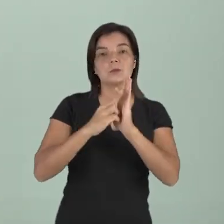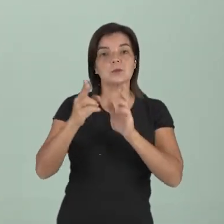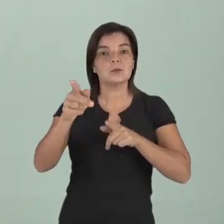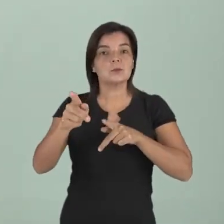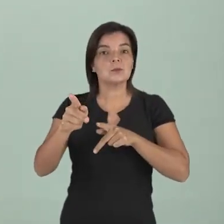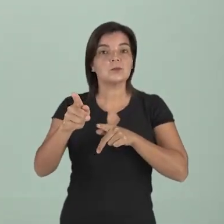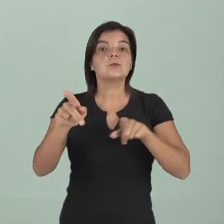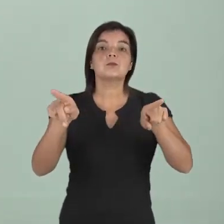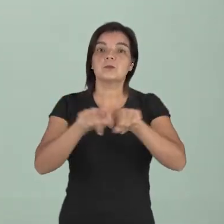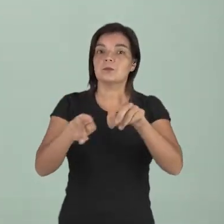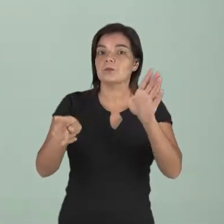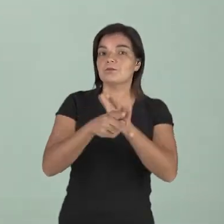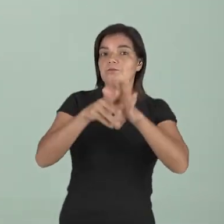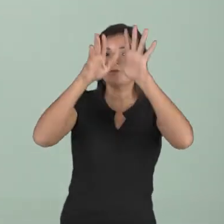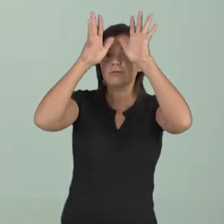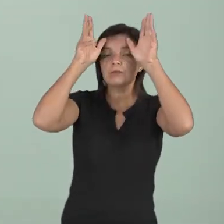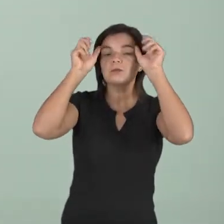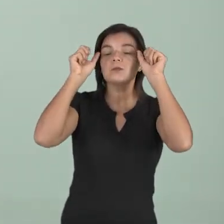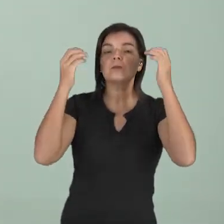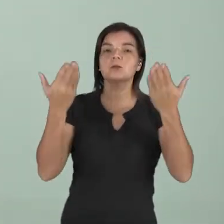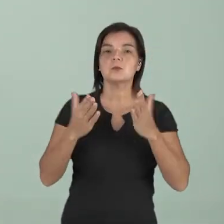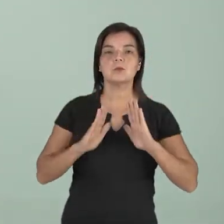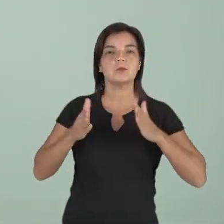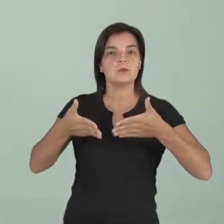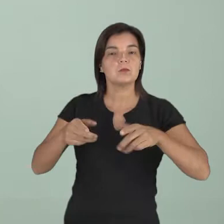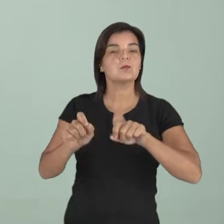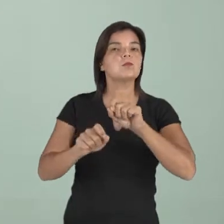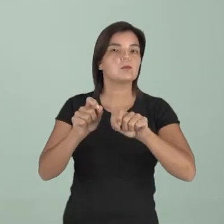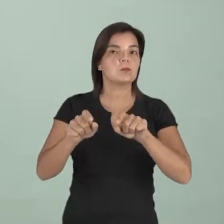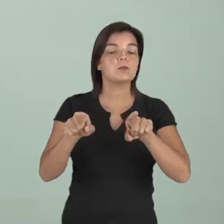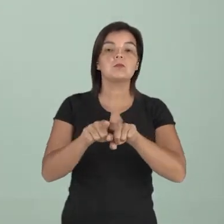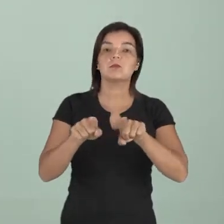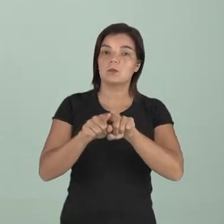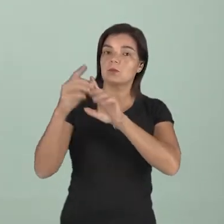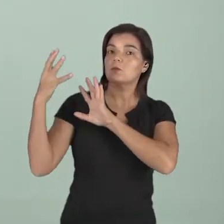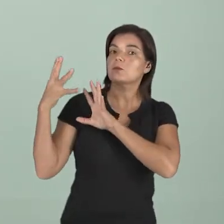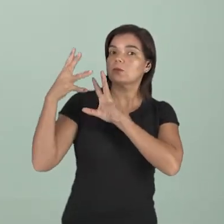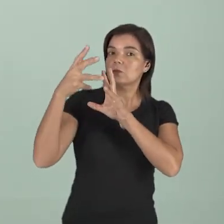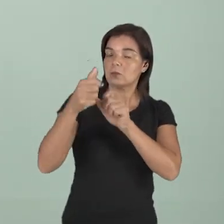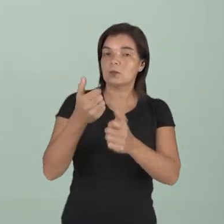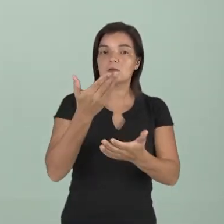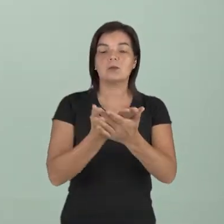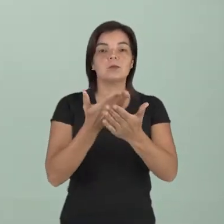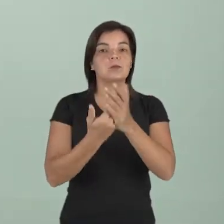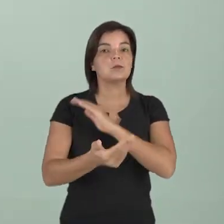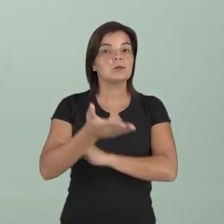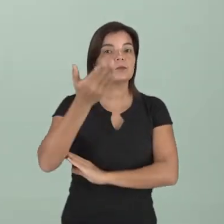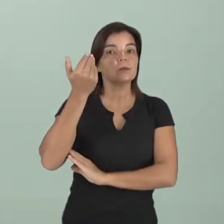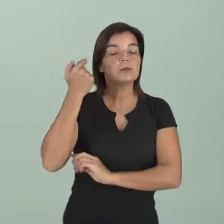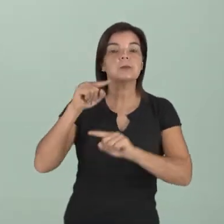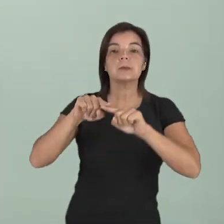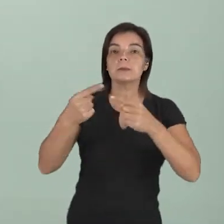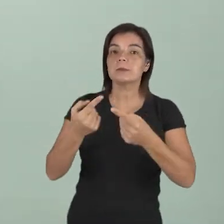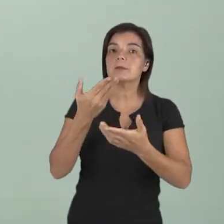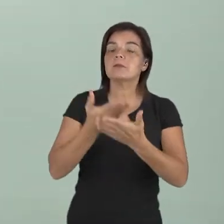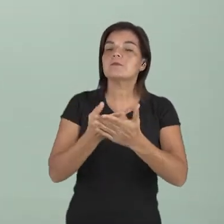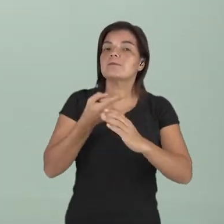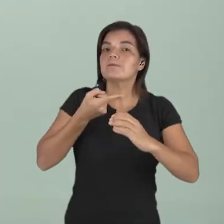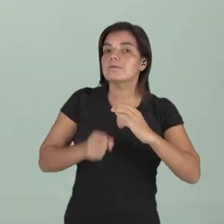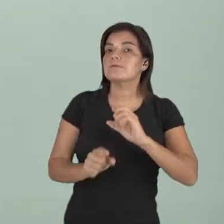povos indígenas no Acre. Hoje a gente vai fazer uma retomada disso que a gente viu na aula passada, mas vai